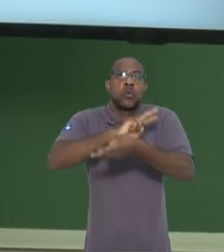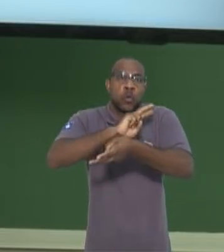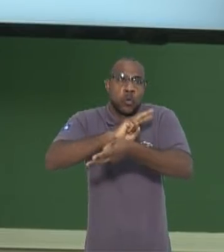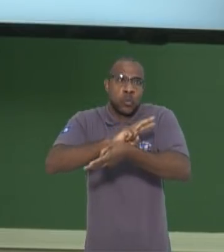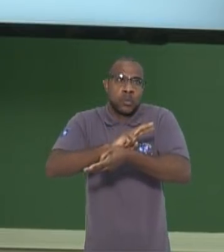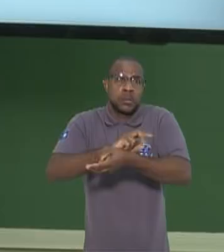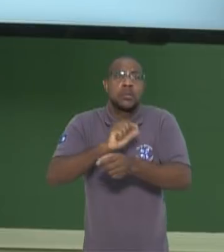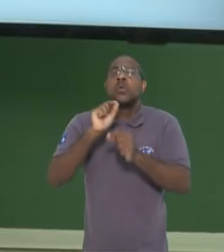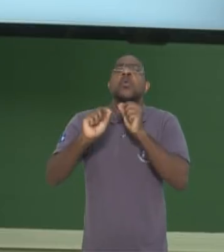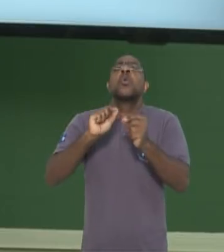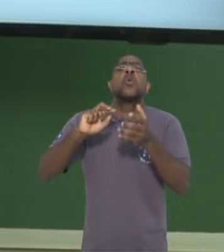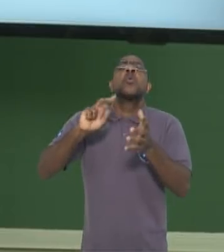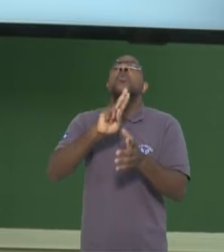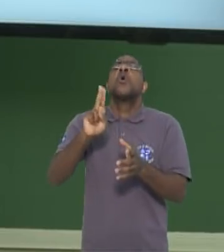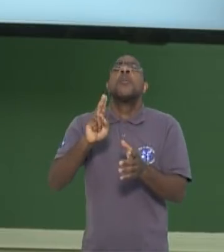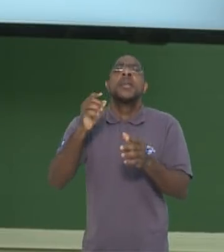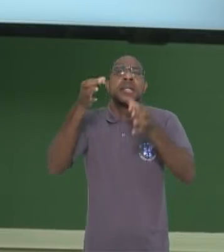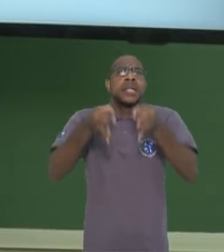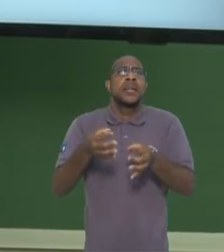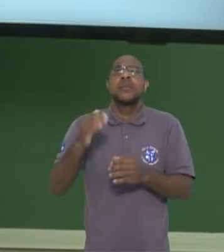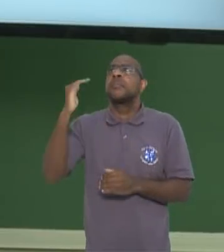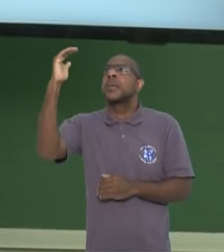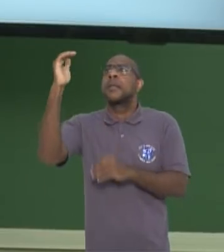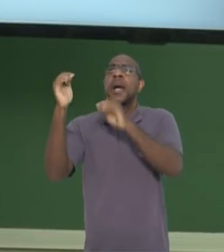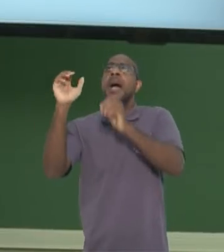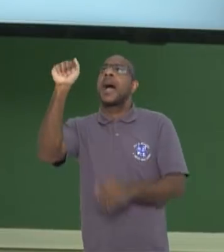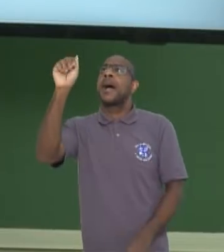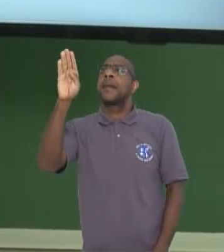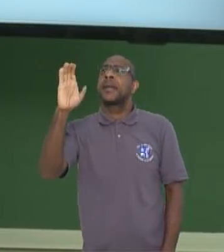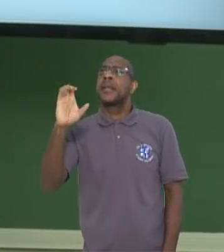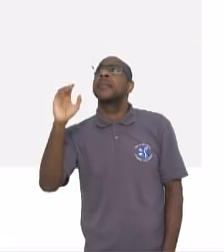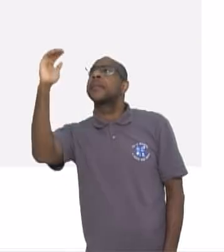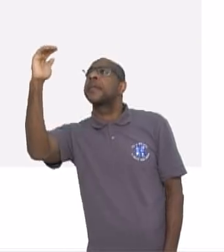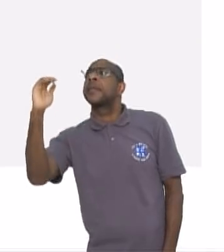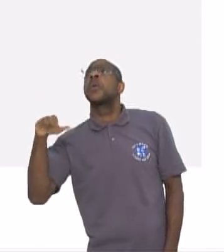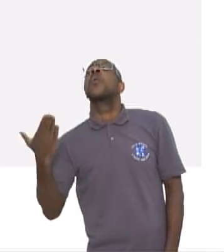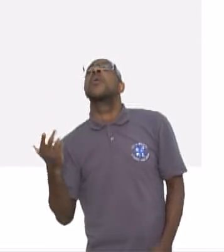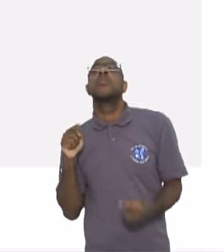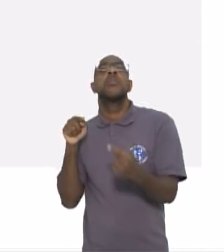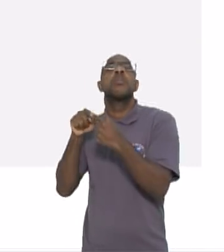uma monossomia, de uma diploidia, de uma trissomia ou de uma triploidia?